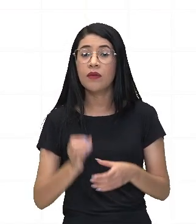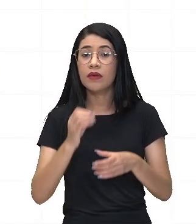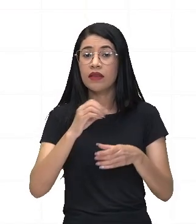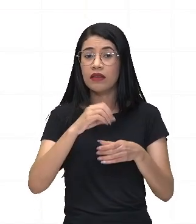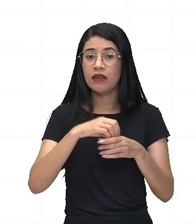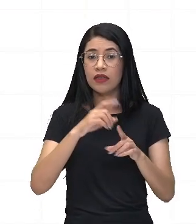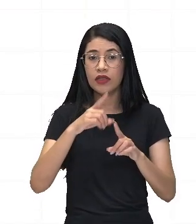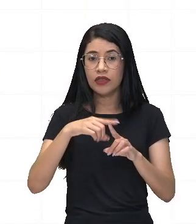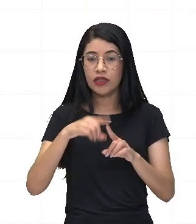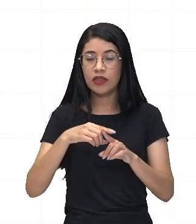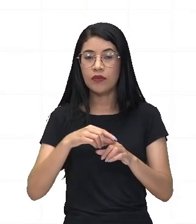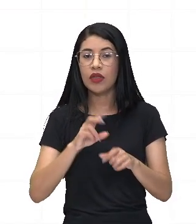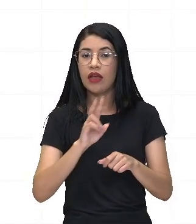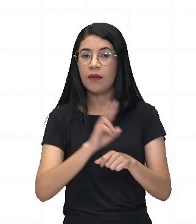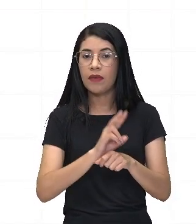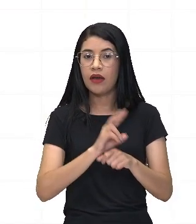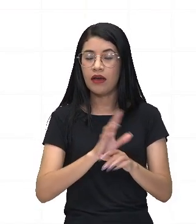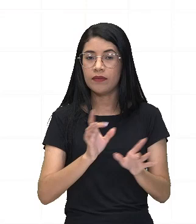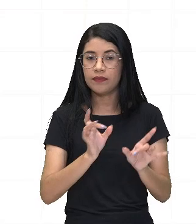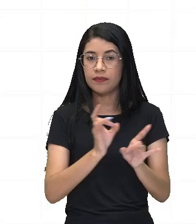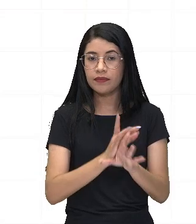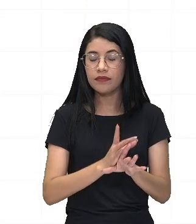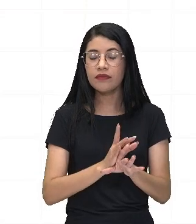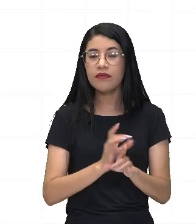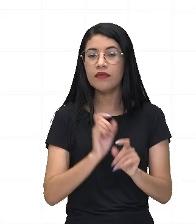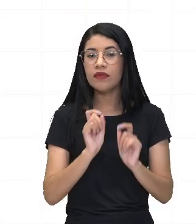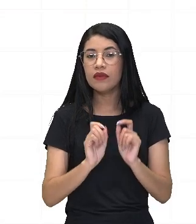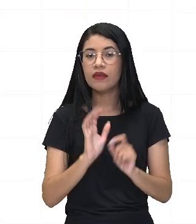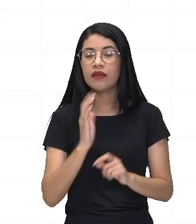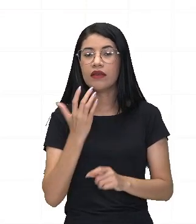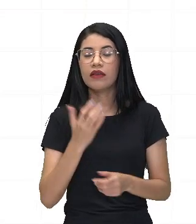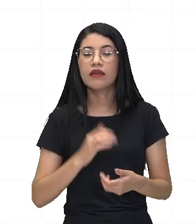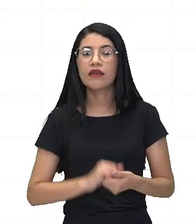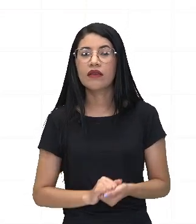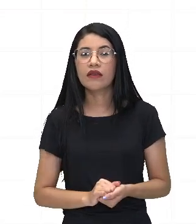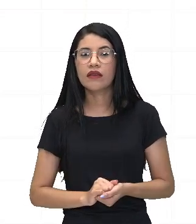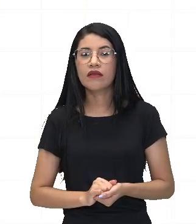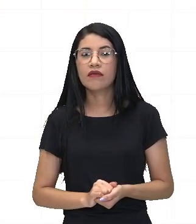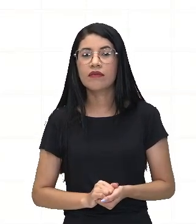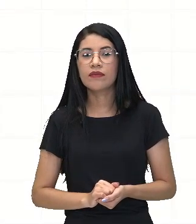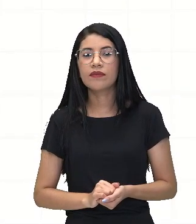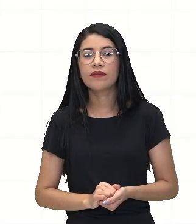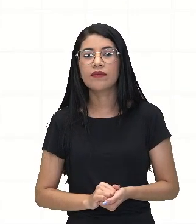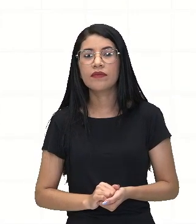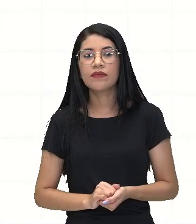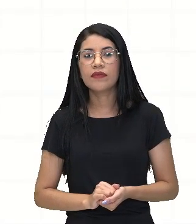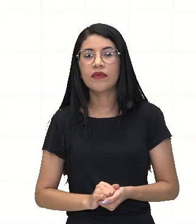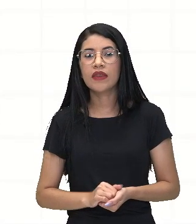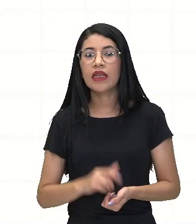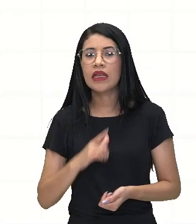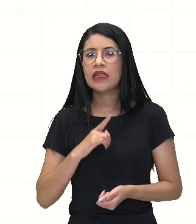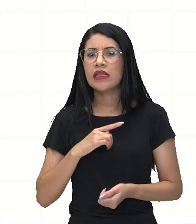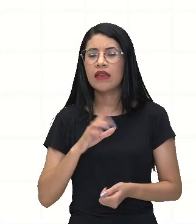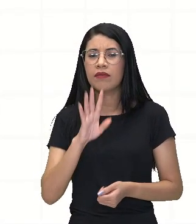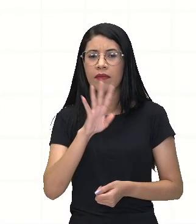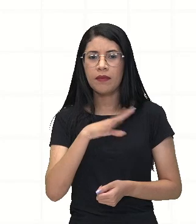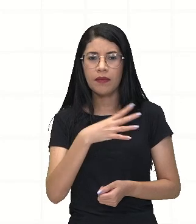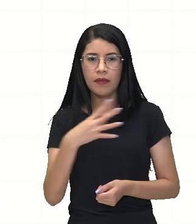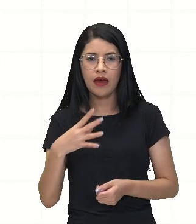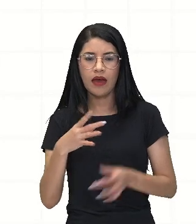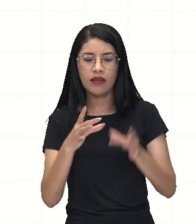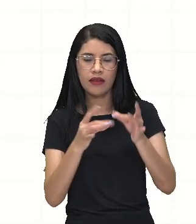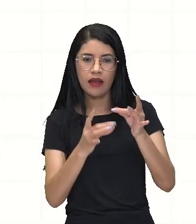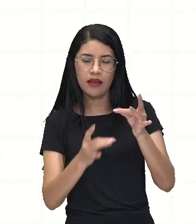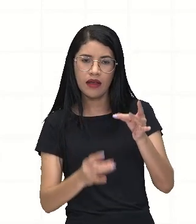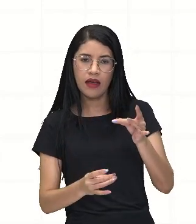de conservação de proteção integral, nós vamos ter a categoria Estação